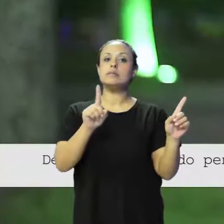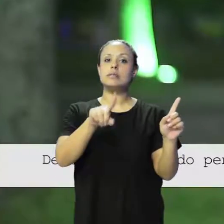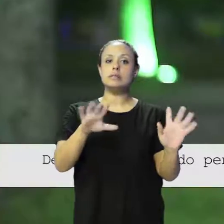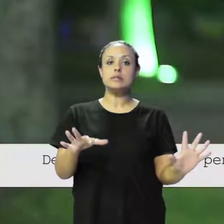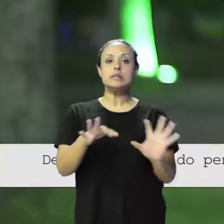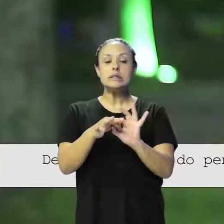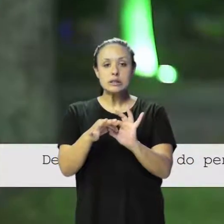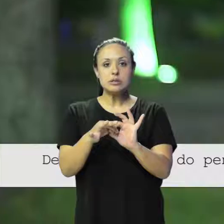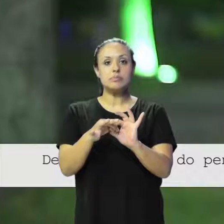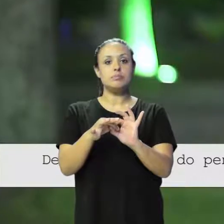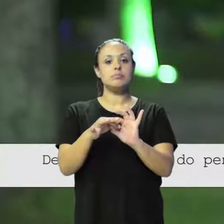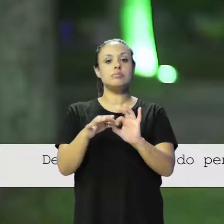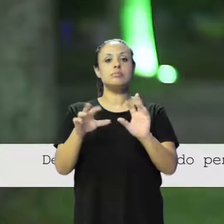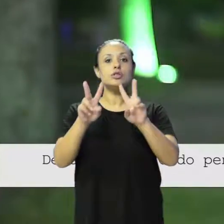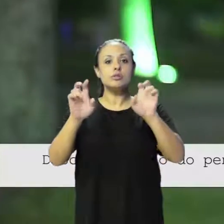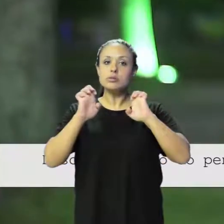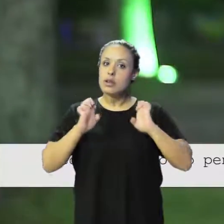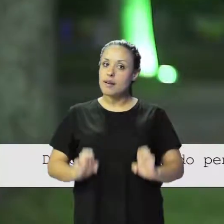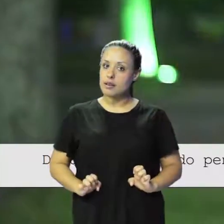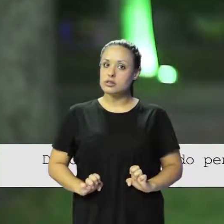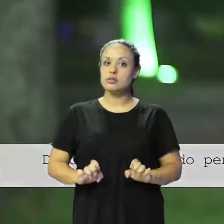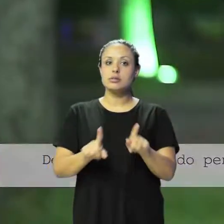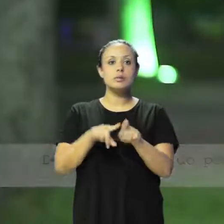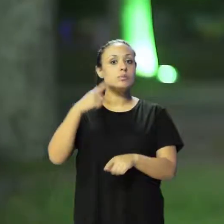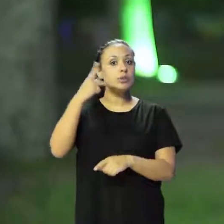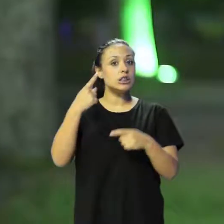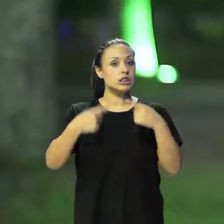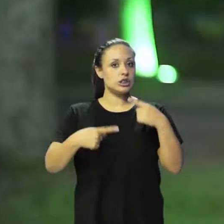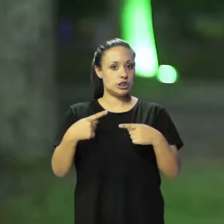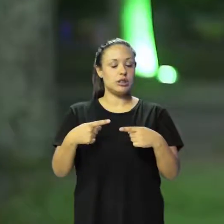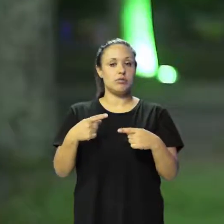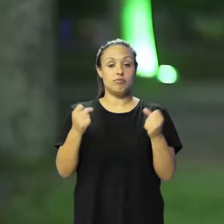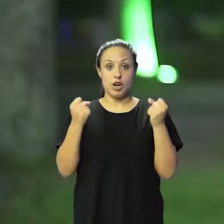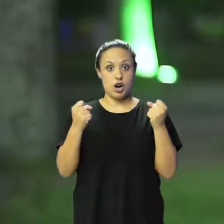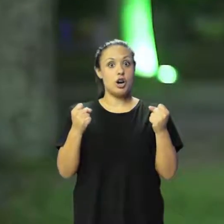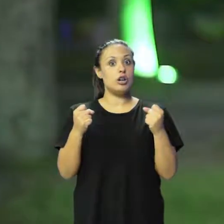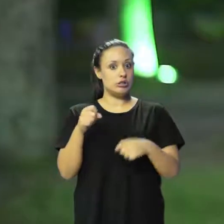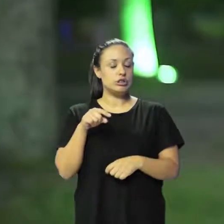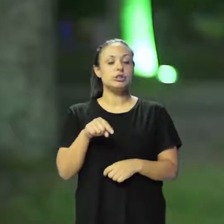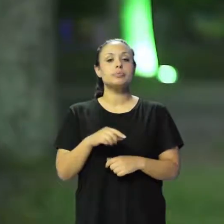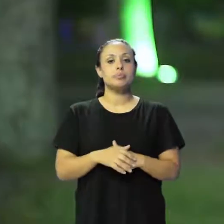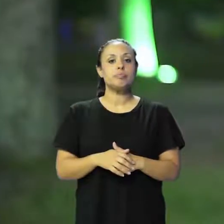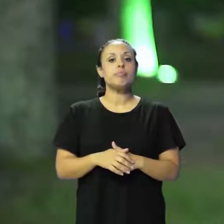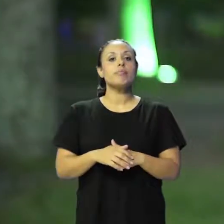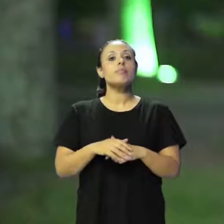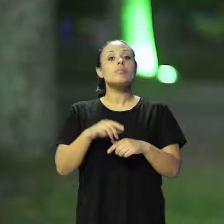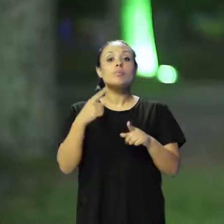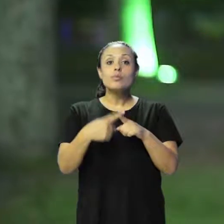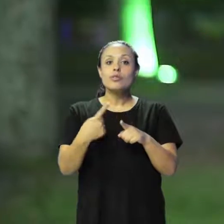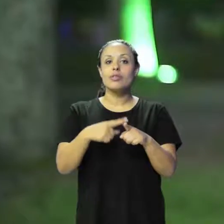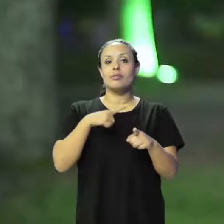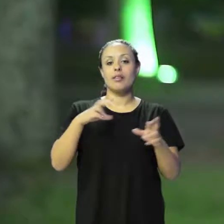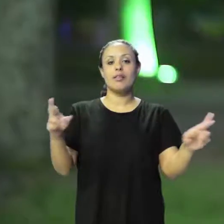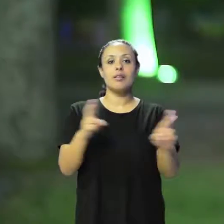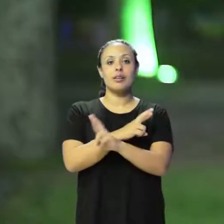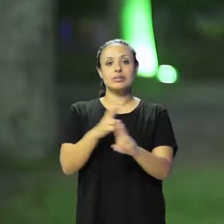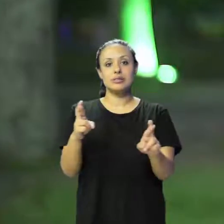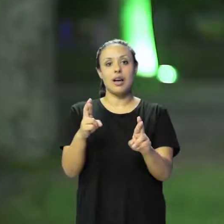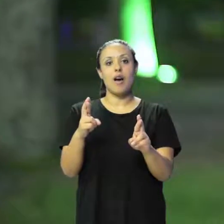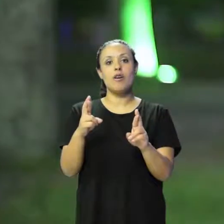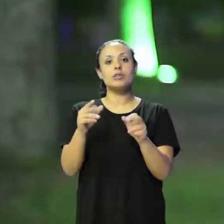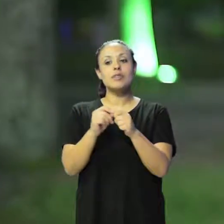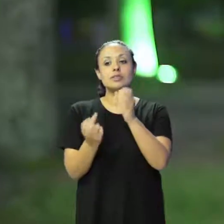uma relação ética e política muito forte, muito presente. Isso vem muito a partir também da relação com as